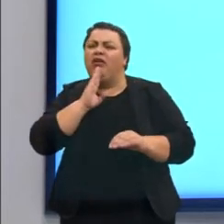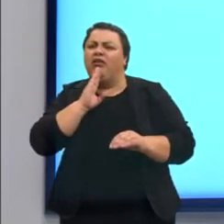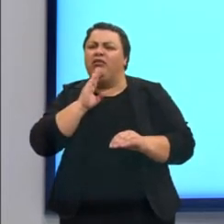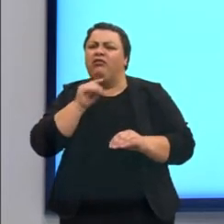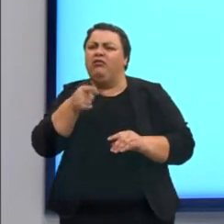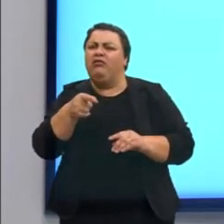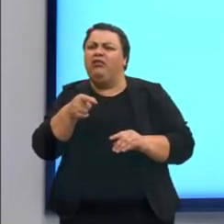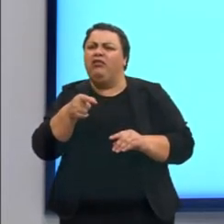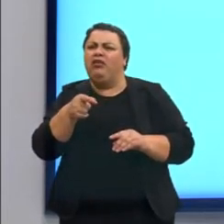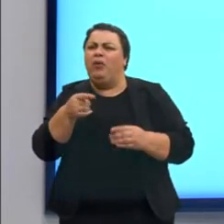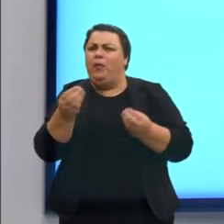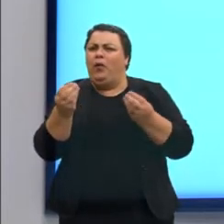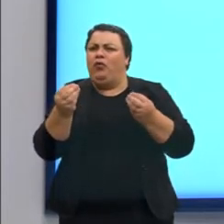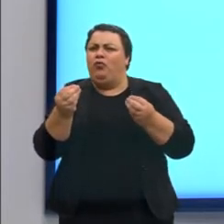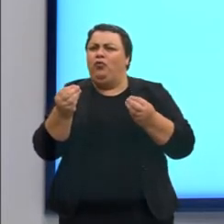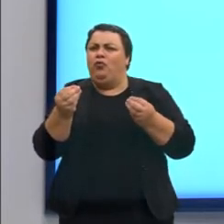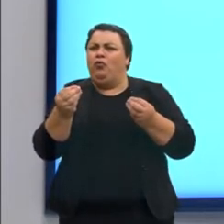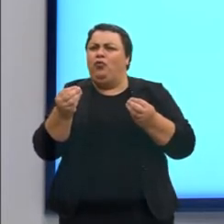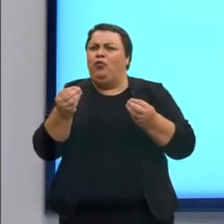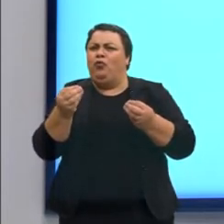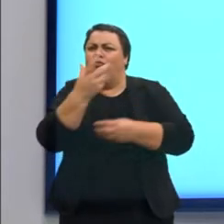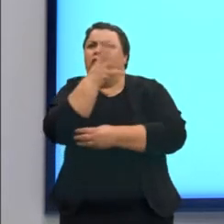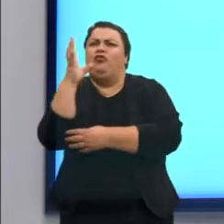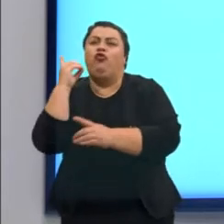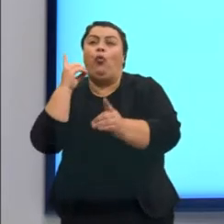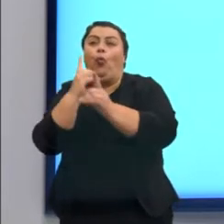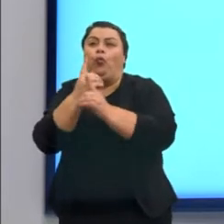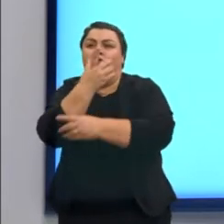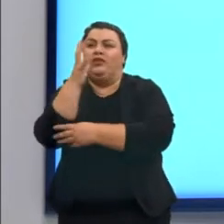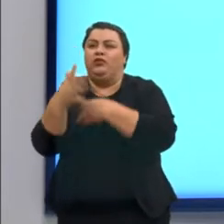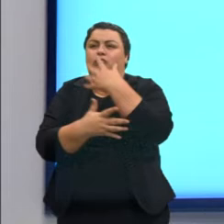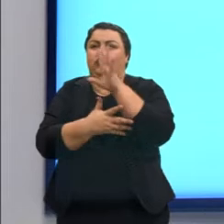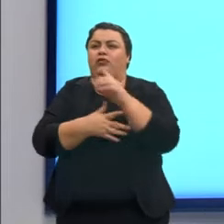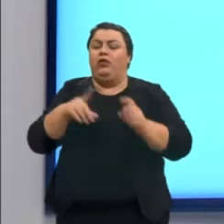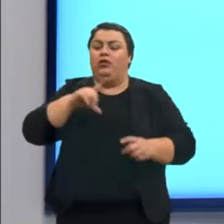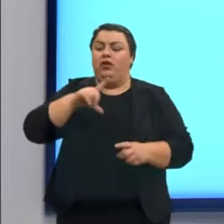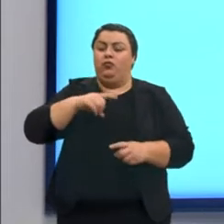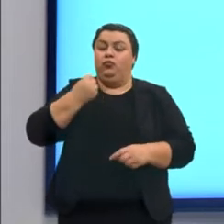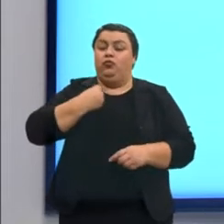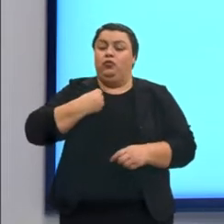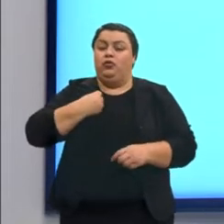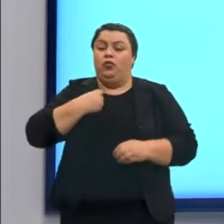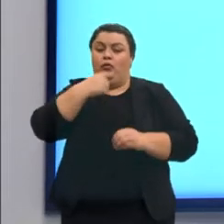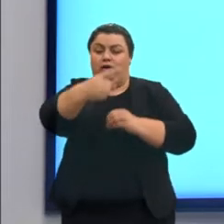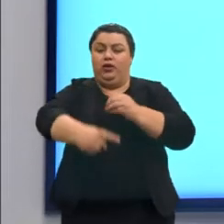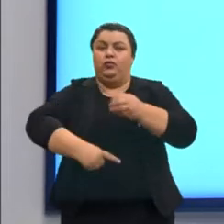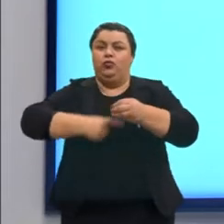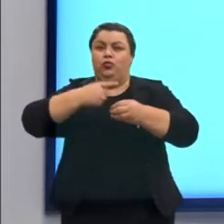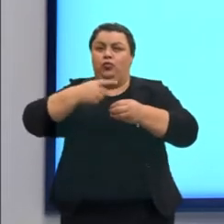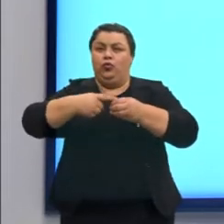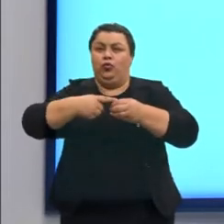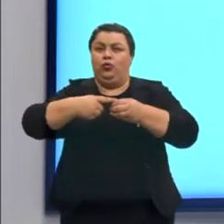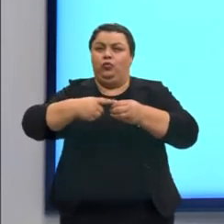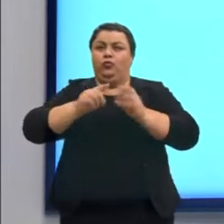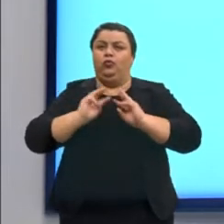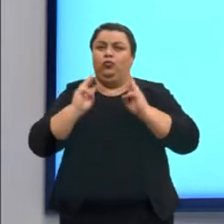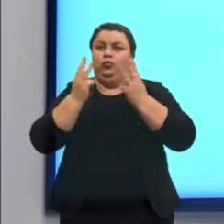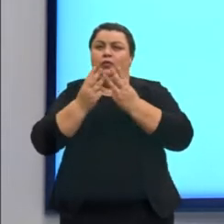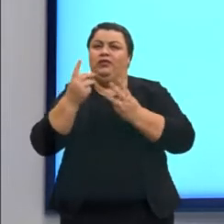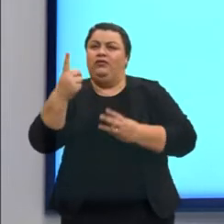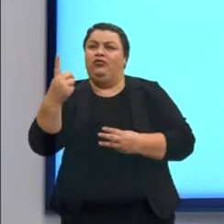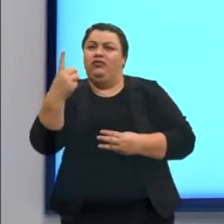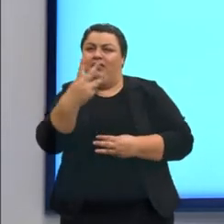mais quantidade na maior quantidade na a natureza temos um número atômico e o número de massa